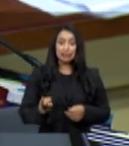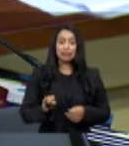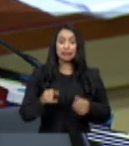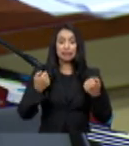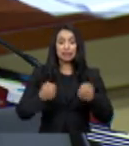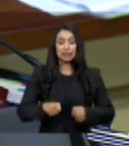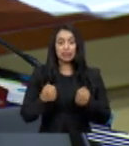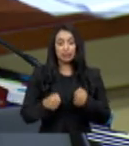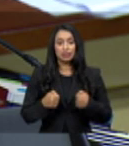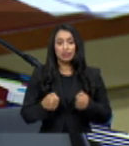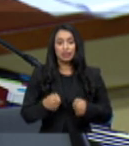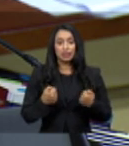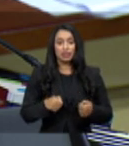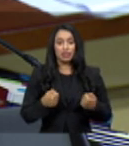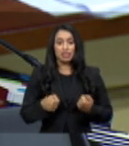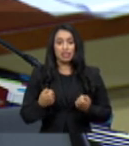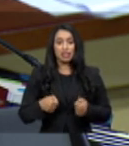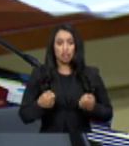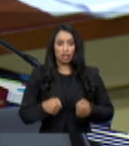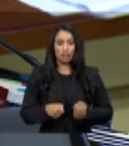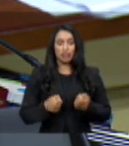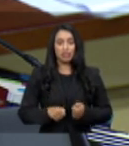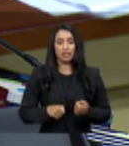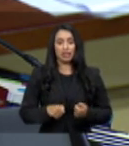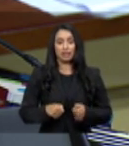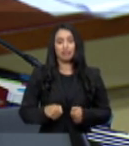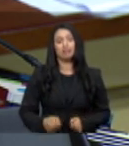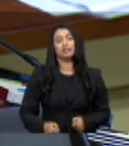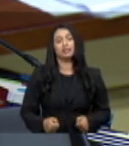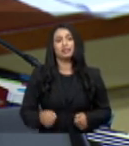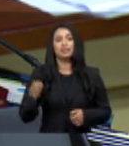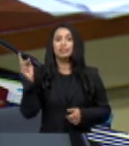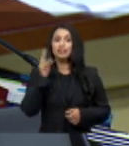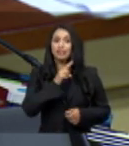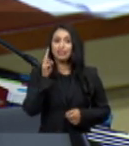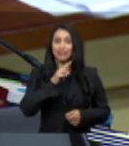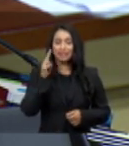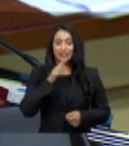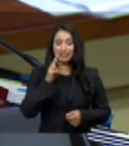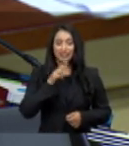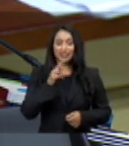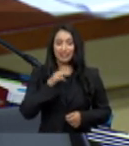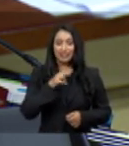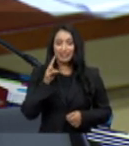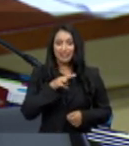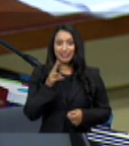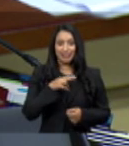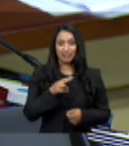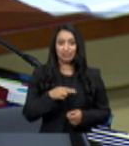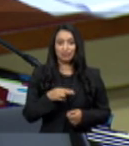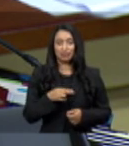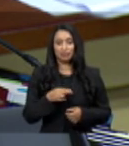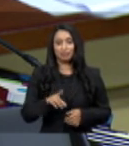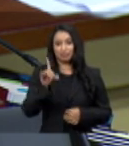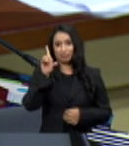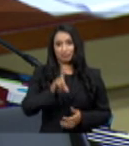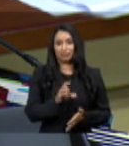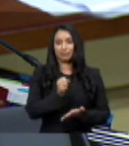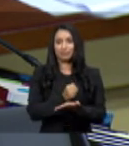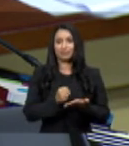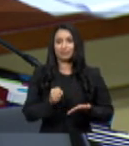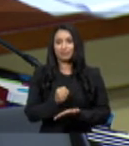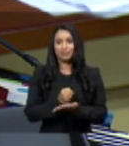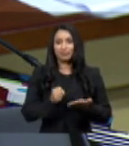o ministério da justiça salvo evidentemente se surgirem situações de violações de direitos fundamentais que